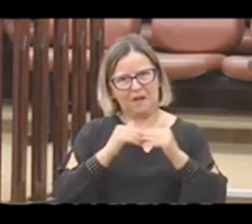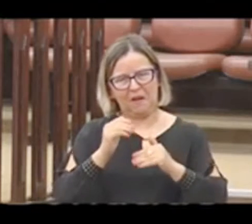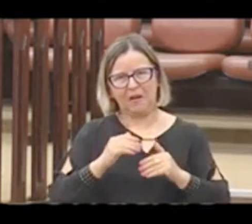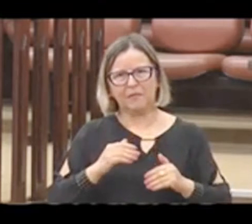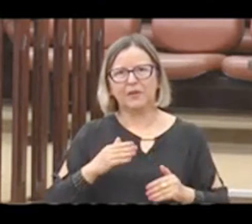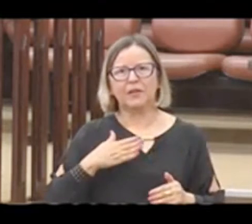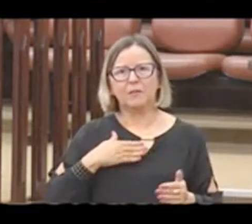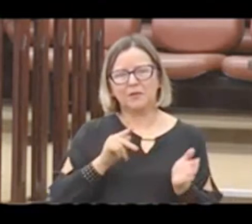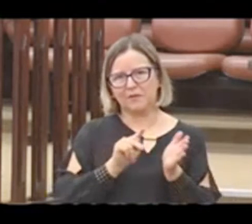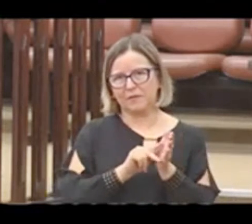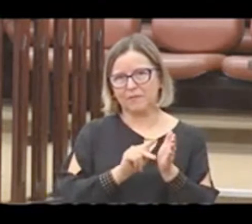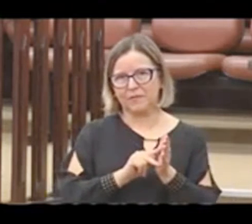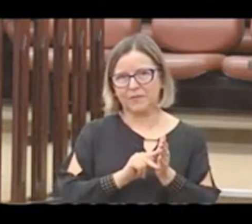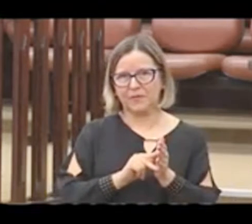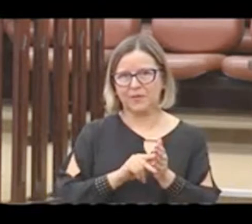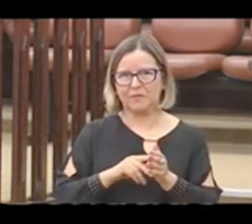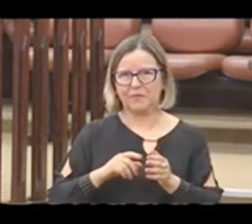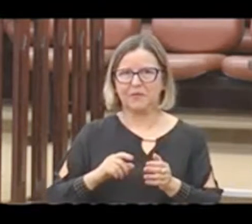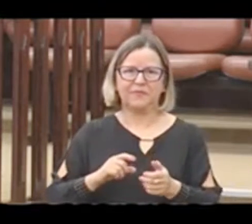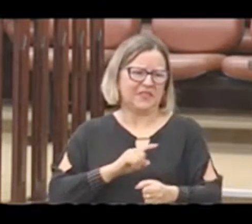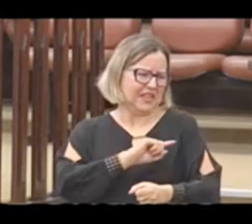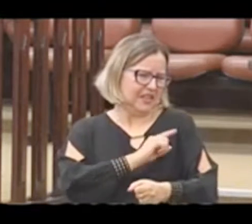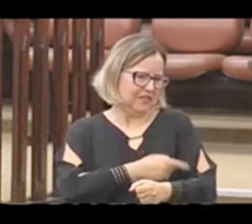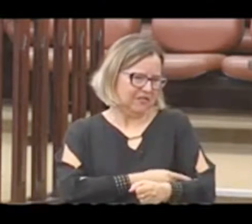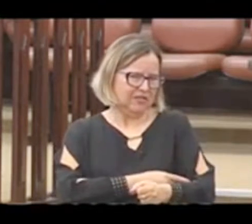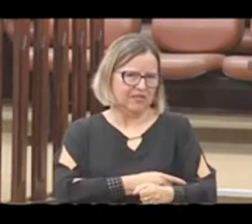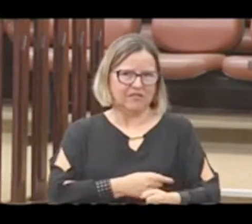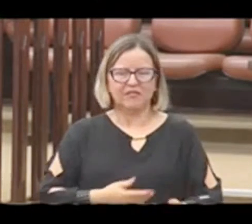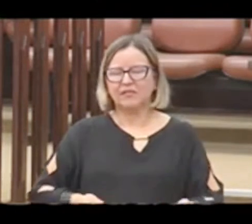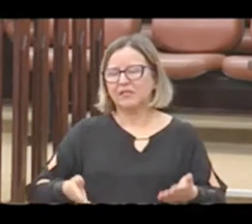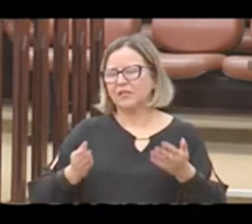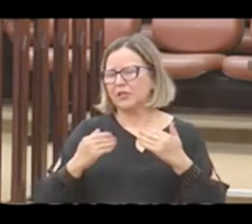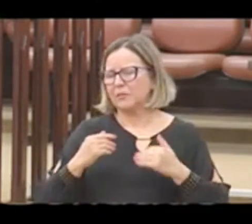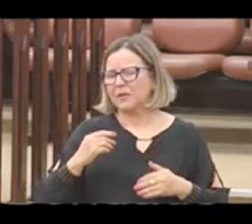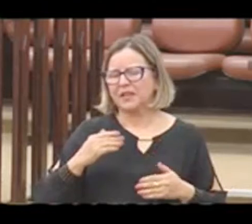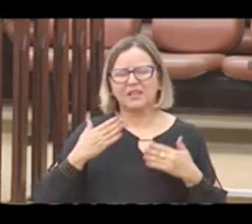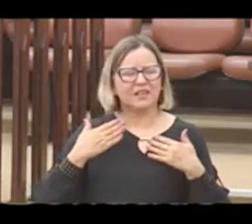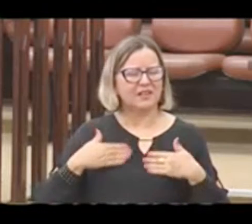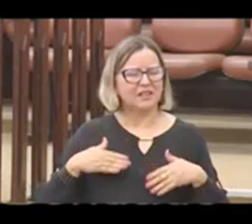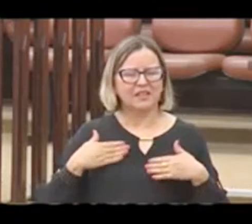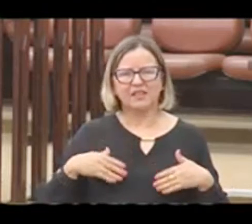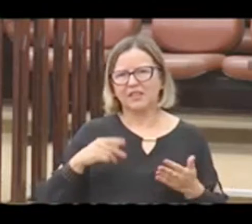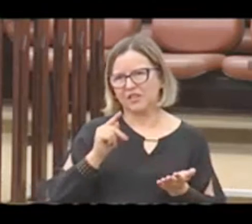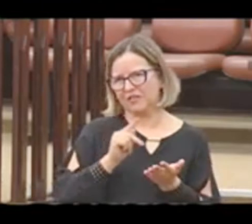trazer descanso profundo e verdadeiro para a minha alma.